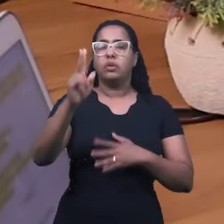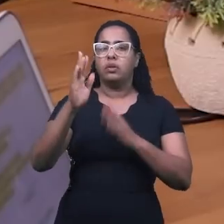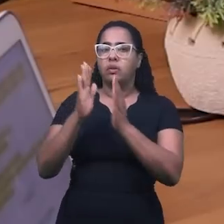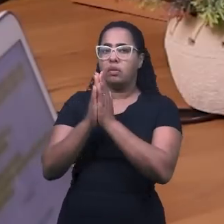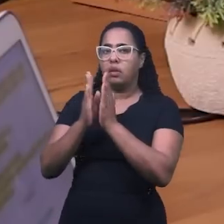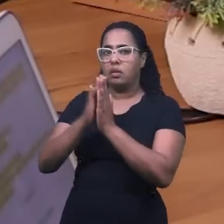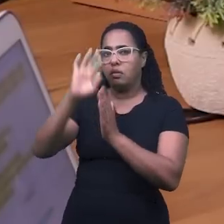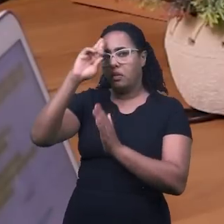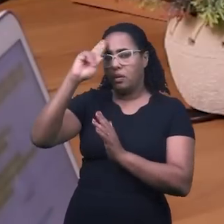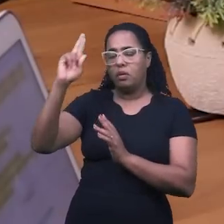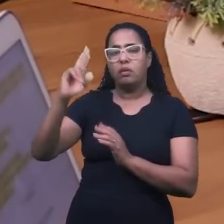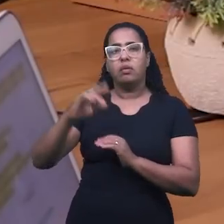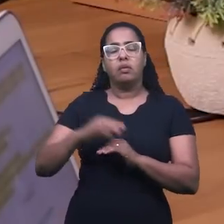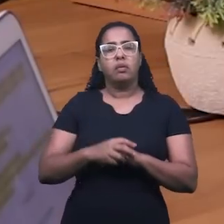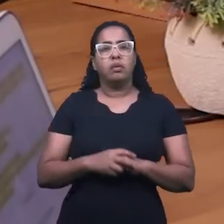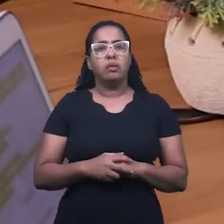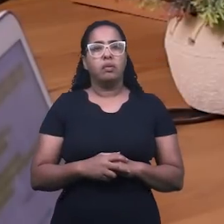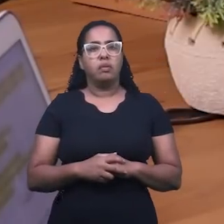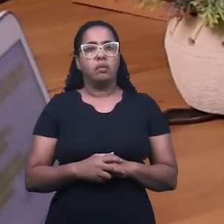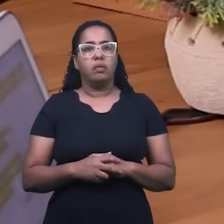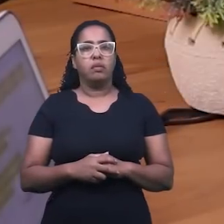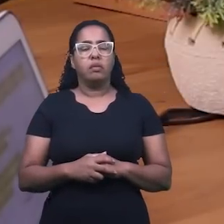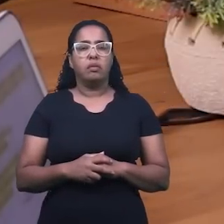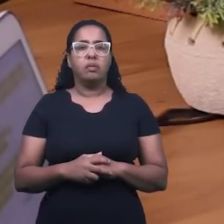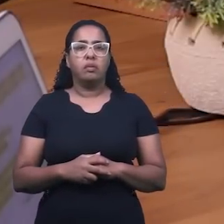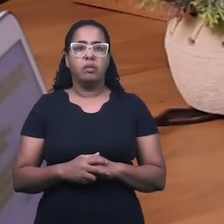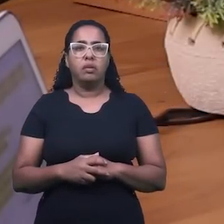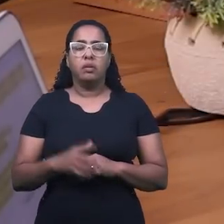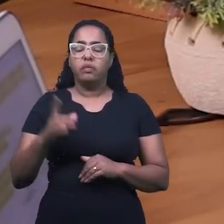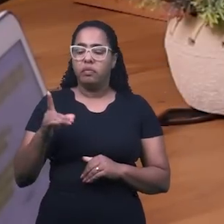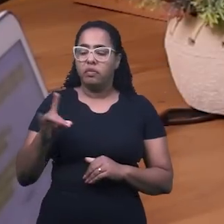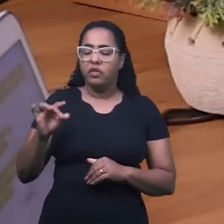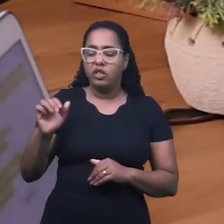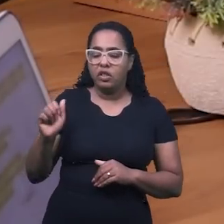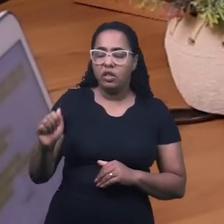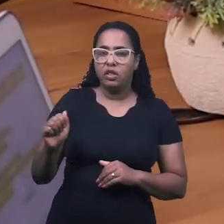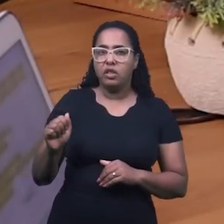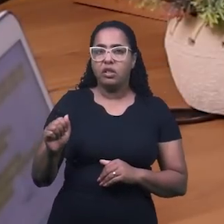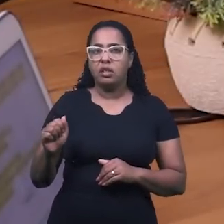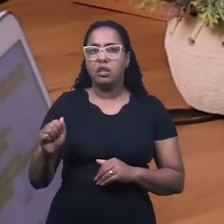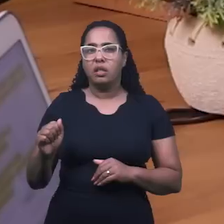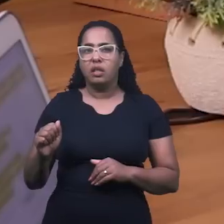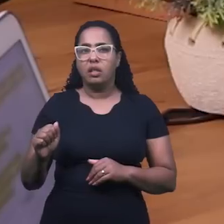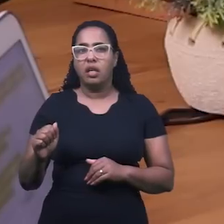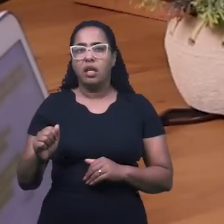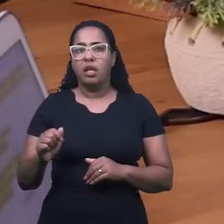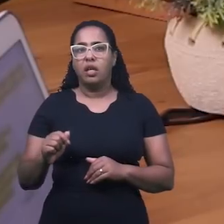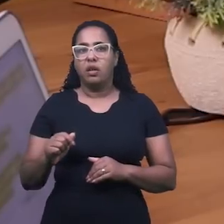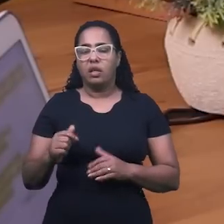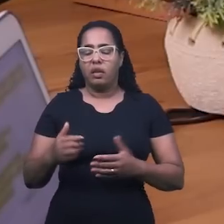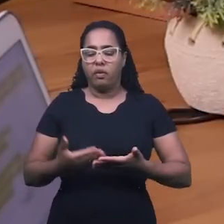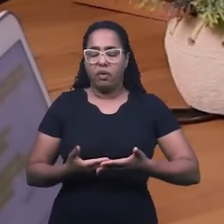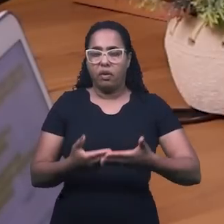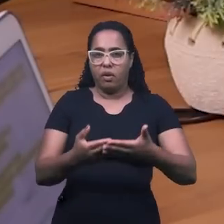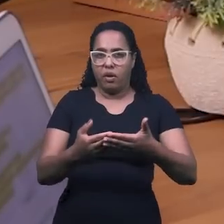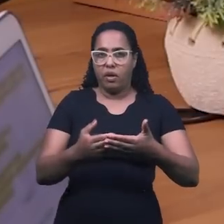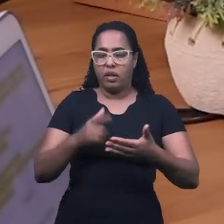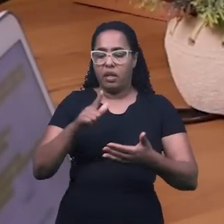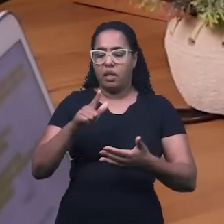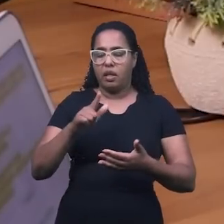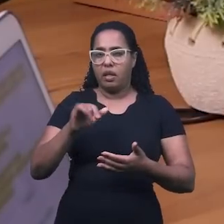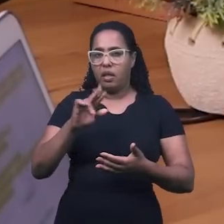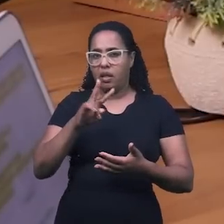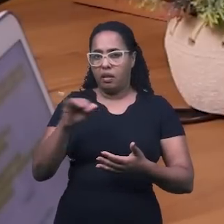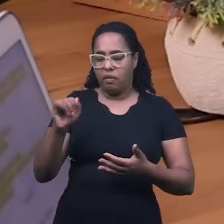E continuei buscando o Senhor, né? E foi num dia que eu estava colocando a Nívia para dormir, que ela